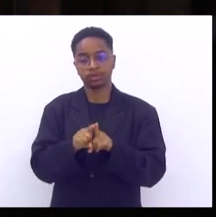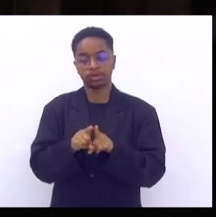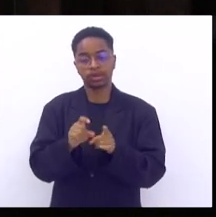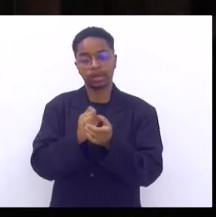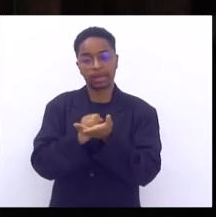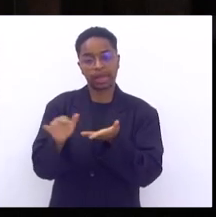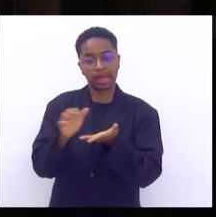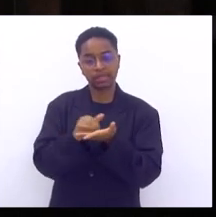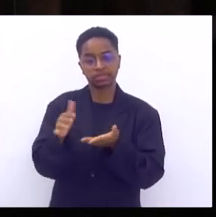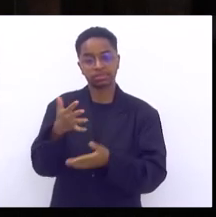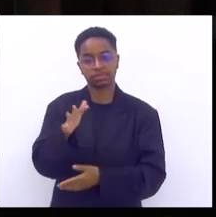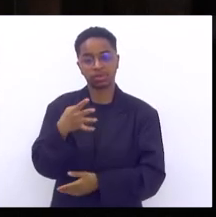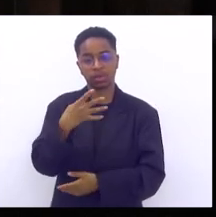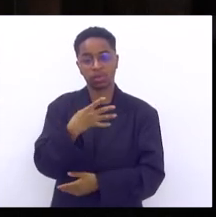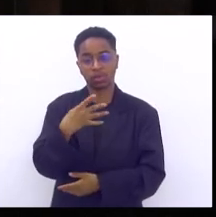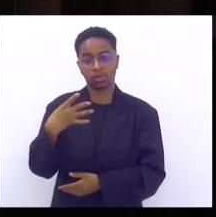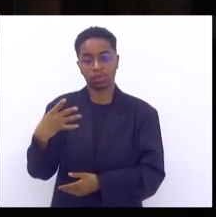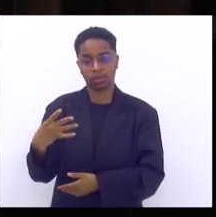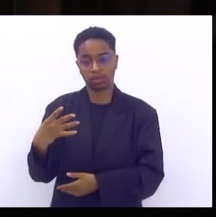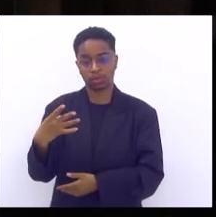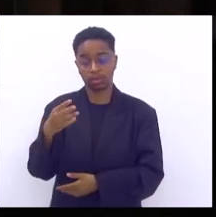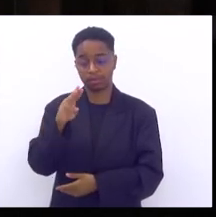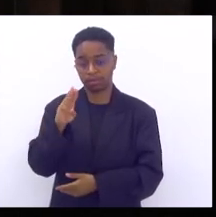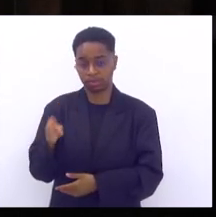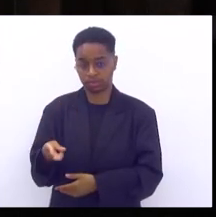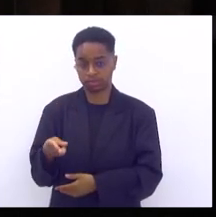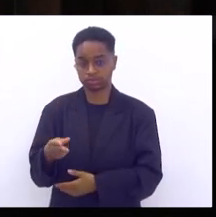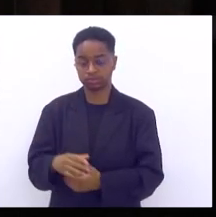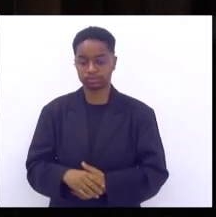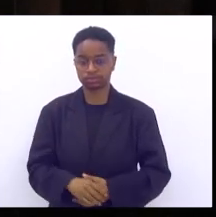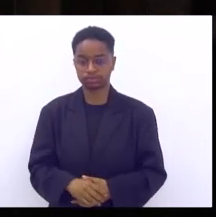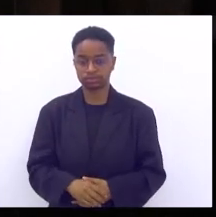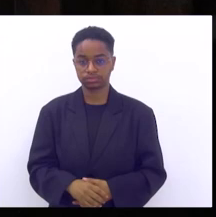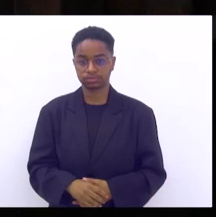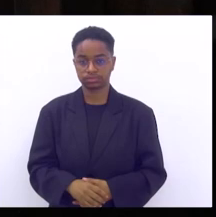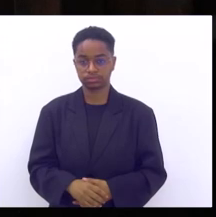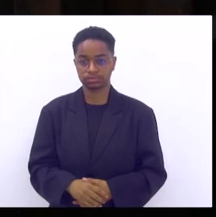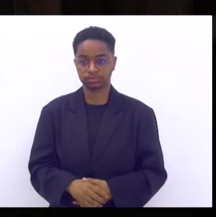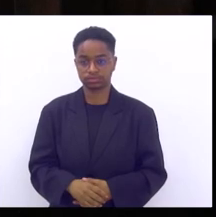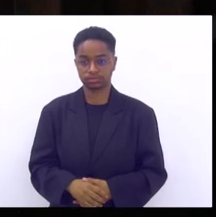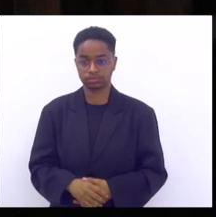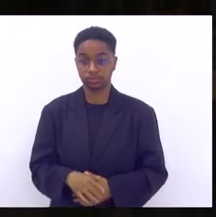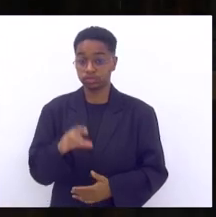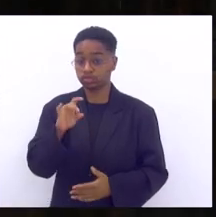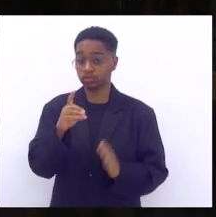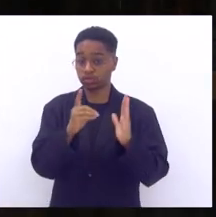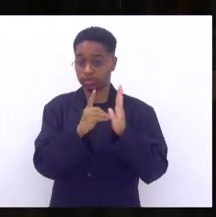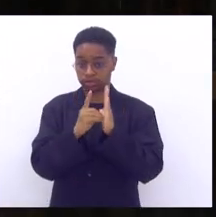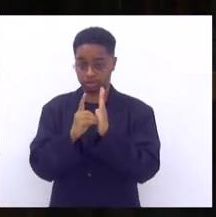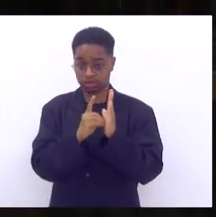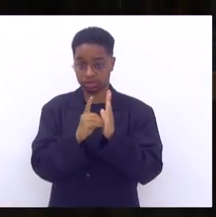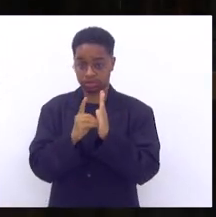gastar 44 milhões. Isso o DETRAN.